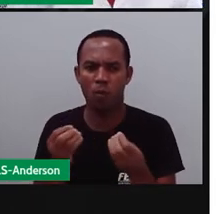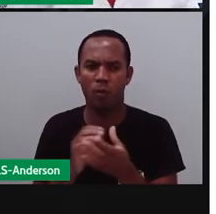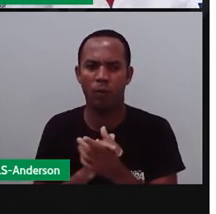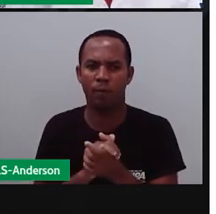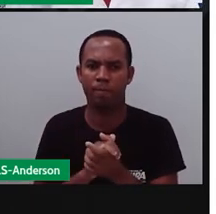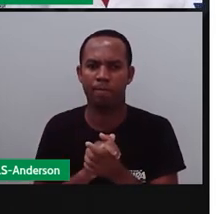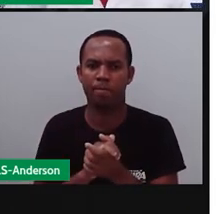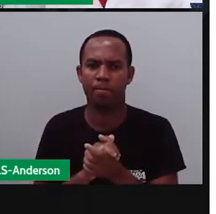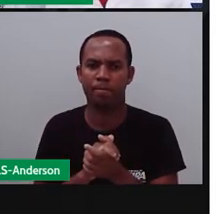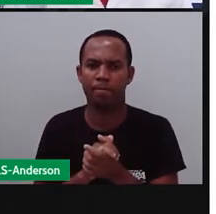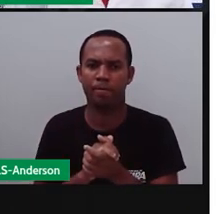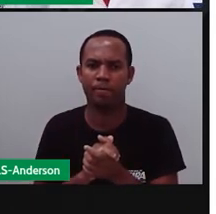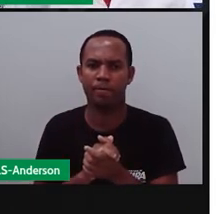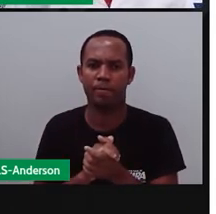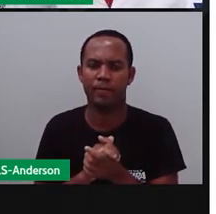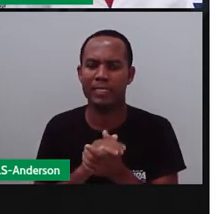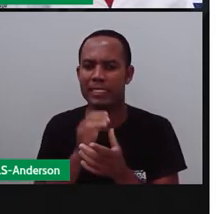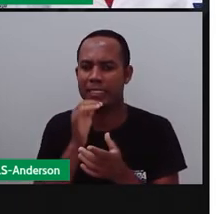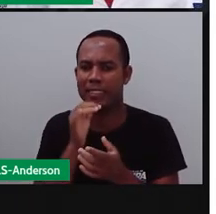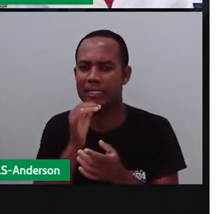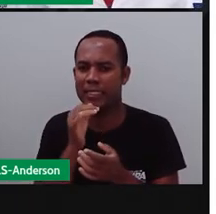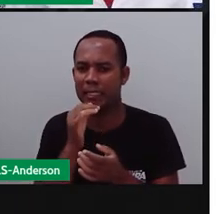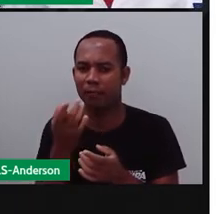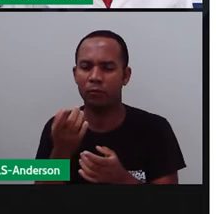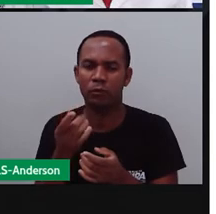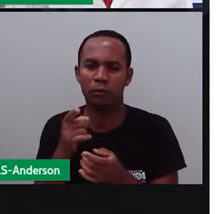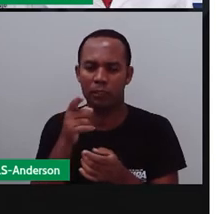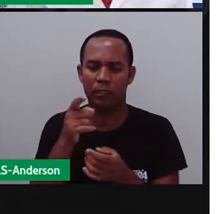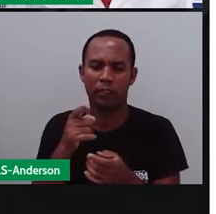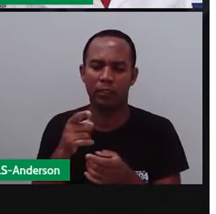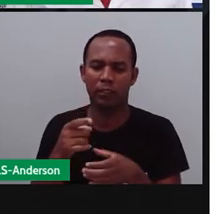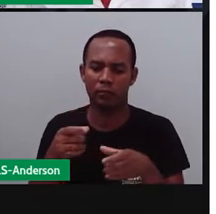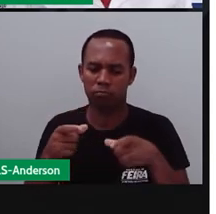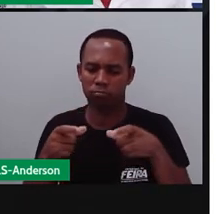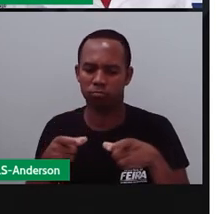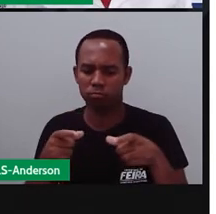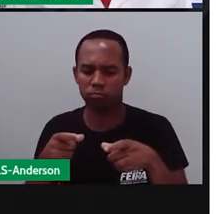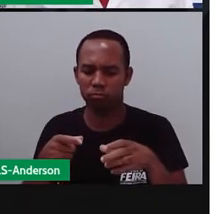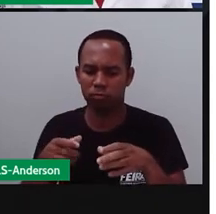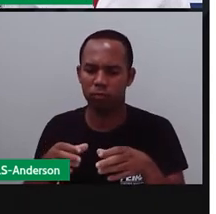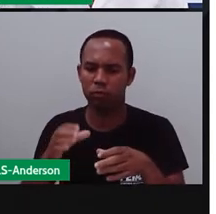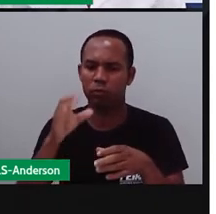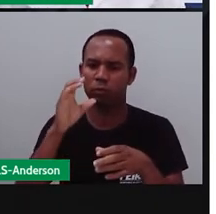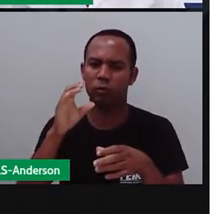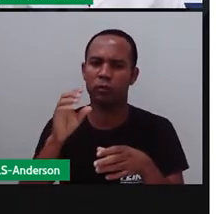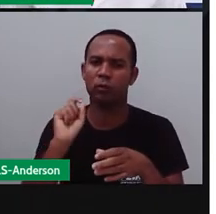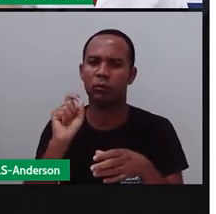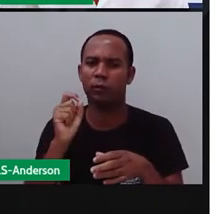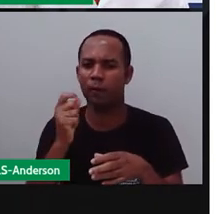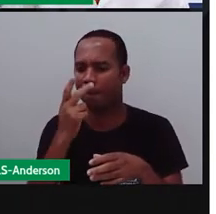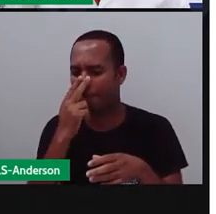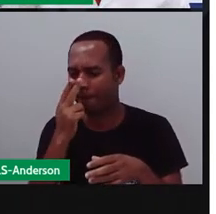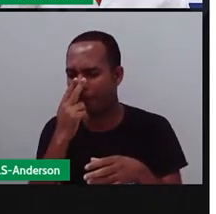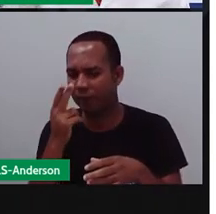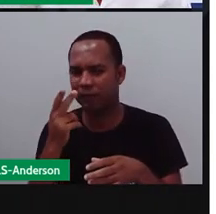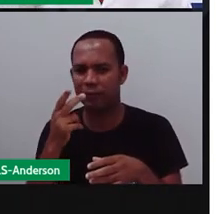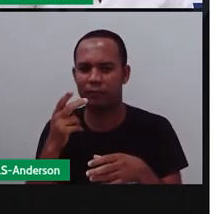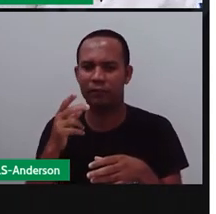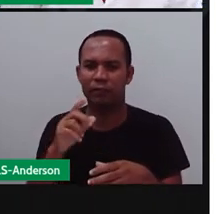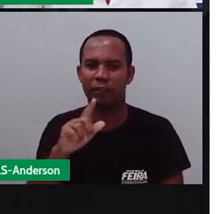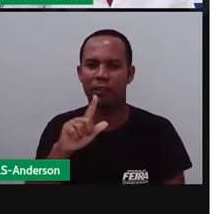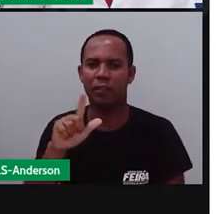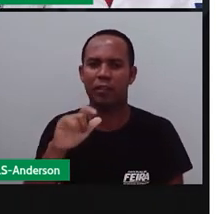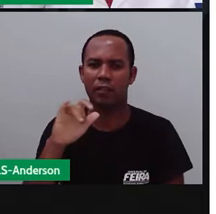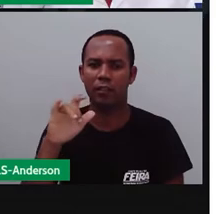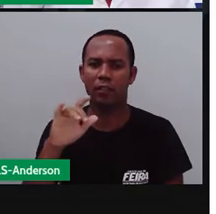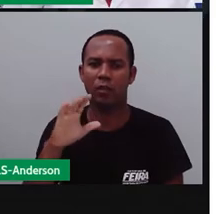pode ser alcoólica ou não, essa bebida ela já não é característica aqui da gente. Para a gente, aqui aparece muito mais o licor, né,